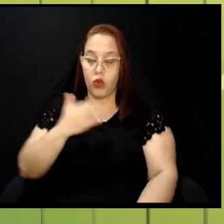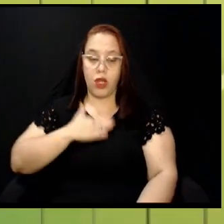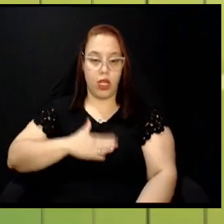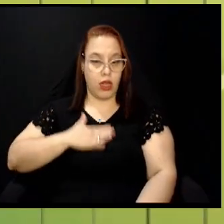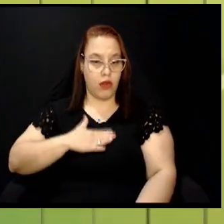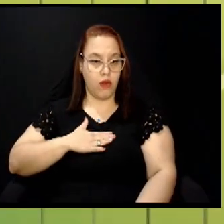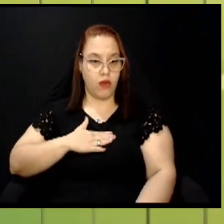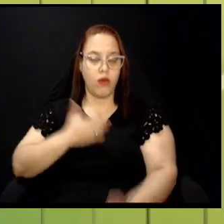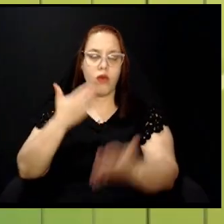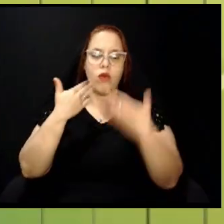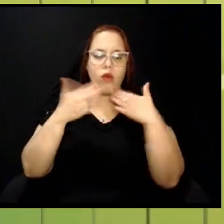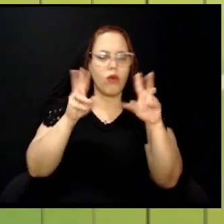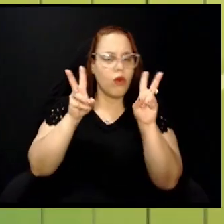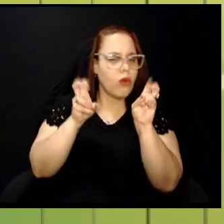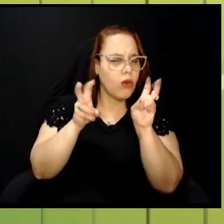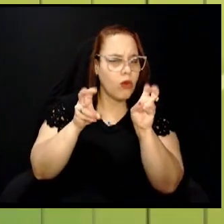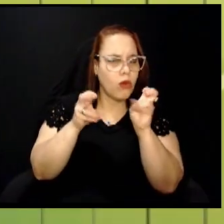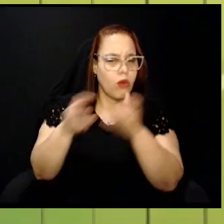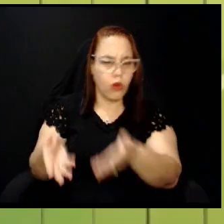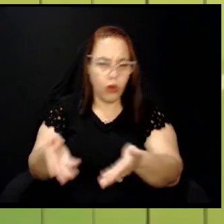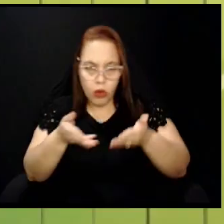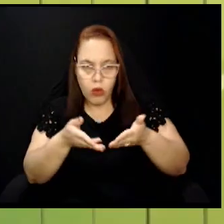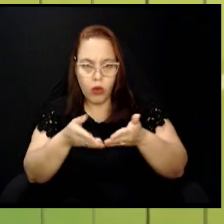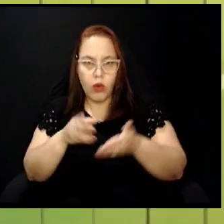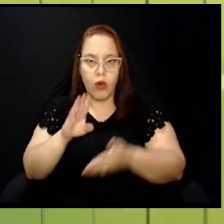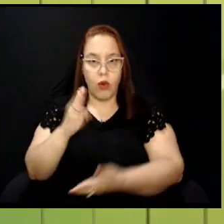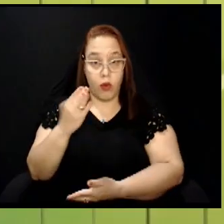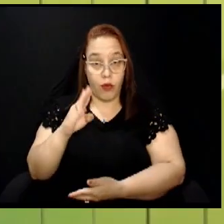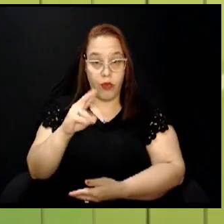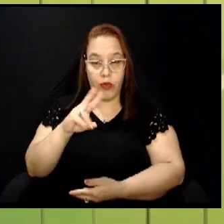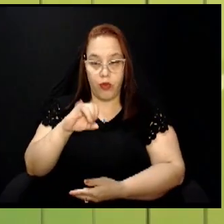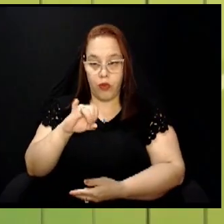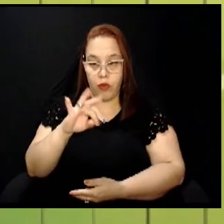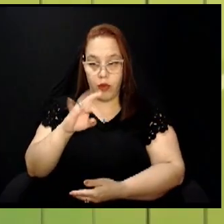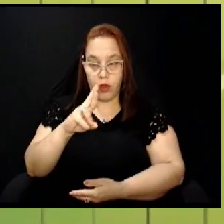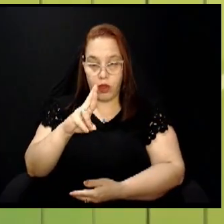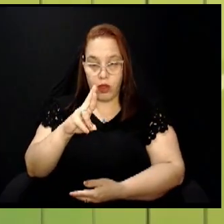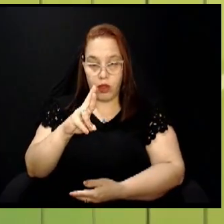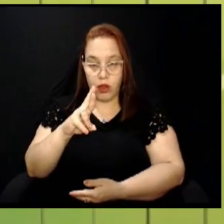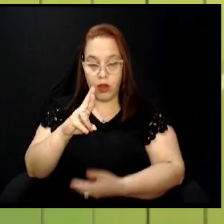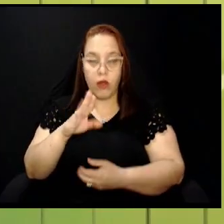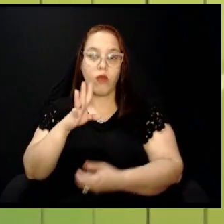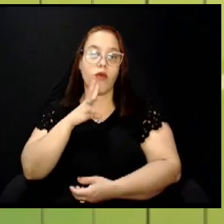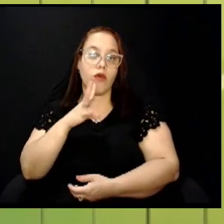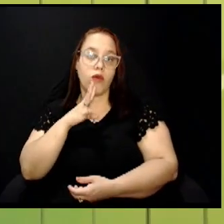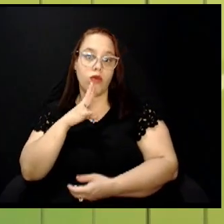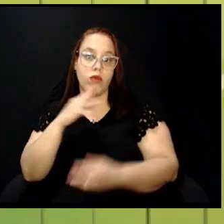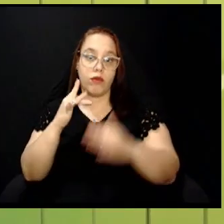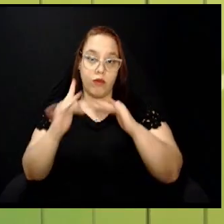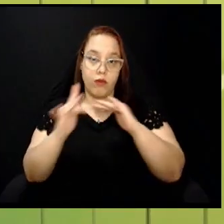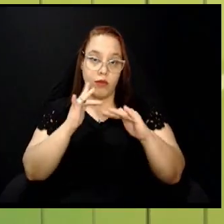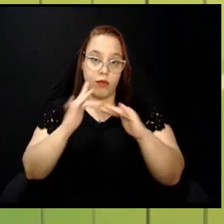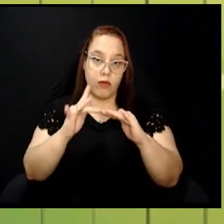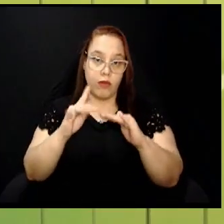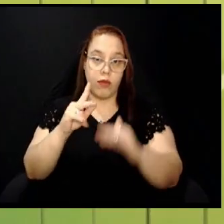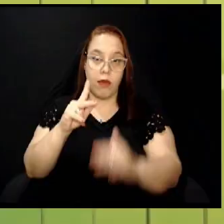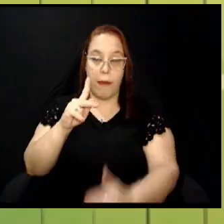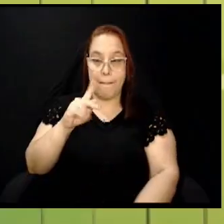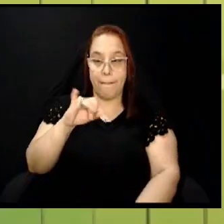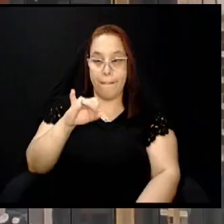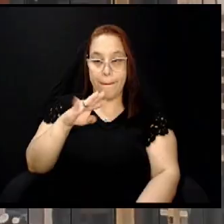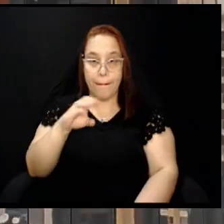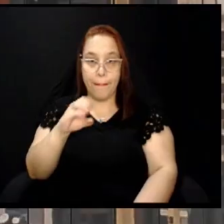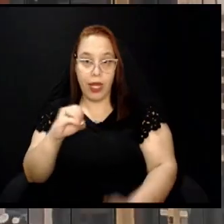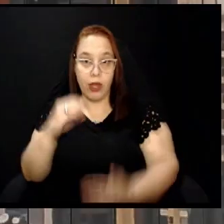agosto. E para conversar sobre esse assunto, nós convidamos o biólogo Vitor Filippucci, que é mais conhecido nas redes sociais como Pido.